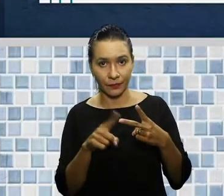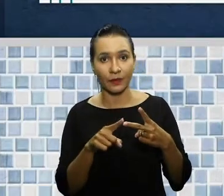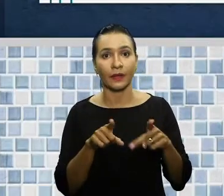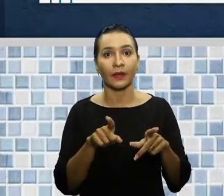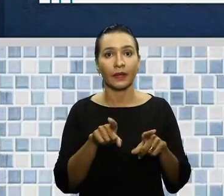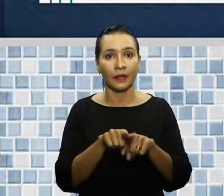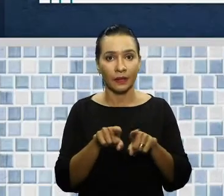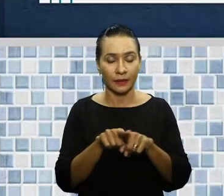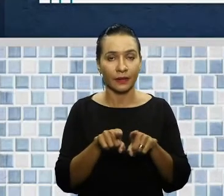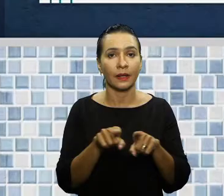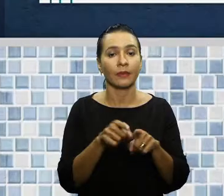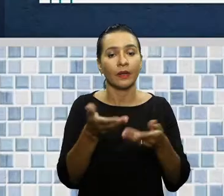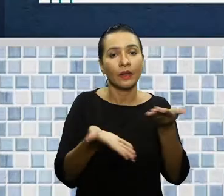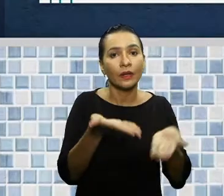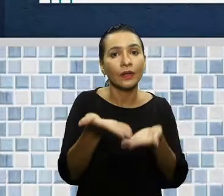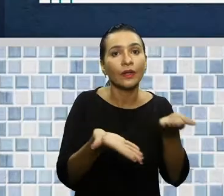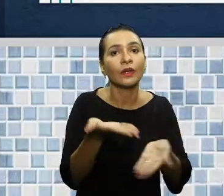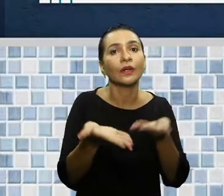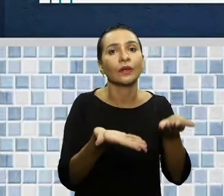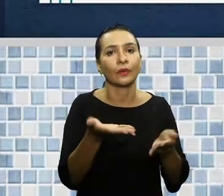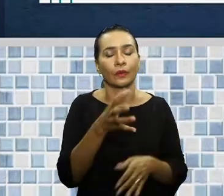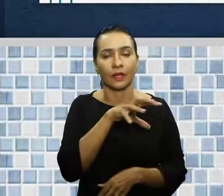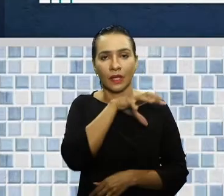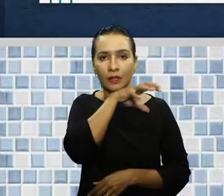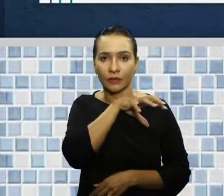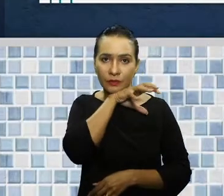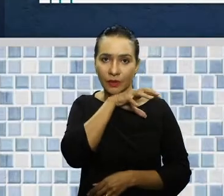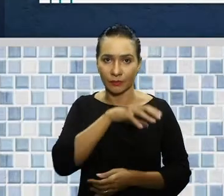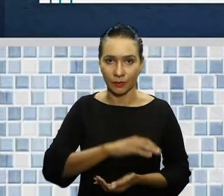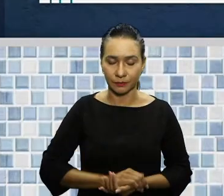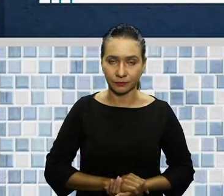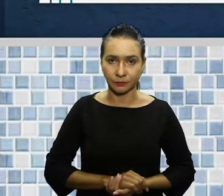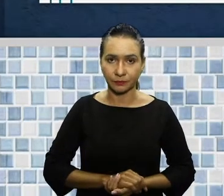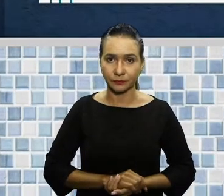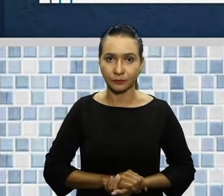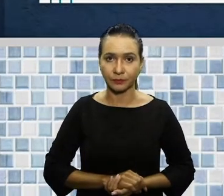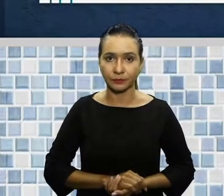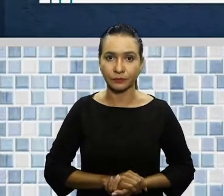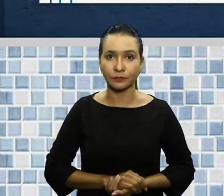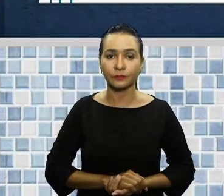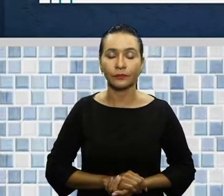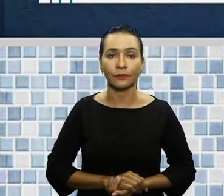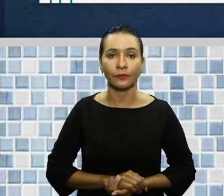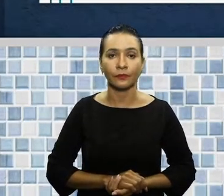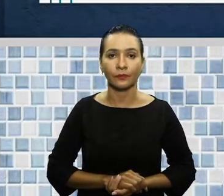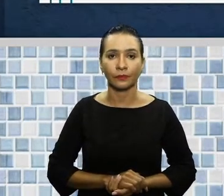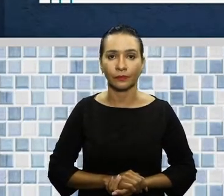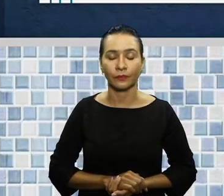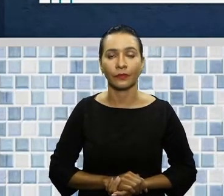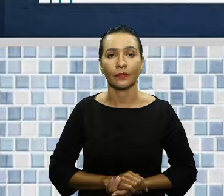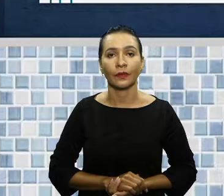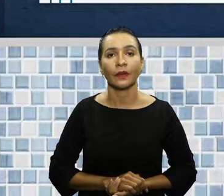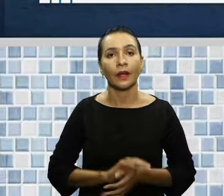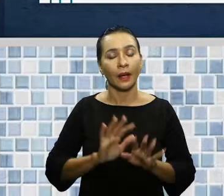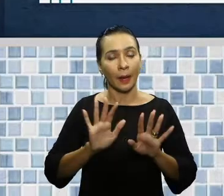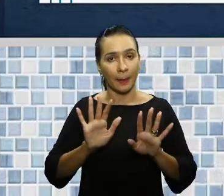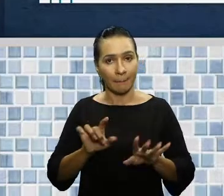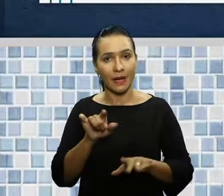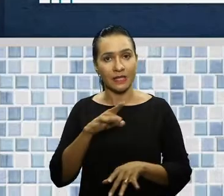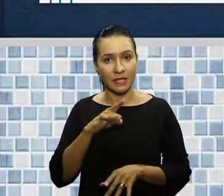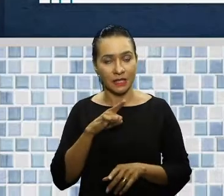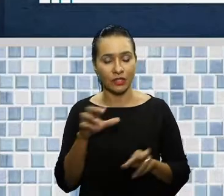de pecuária mesmo, né, de cuidar de alguns animais. E mesmo eles tendo essa relação de